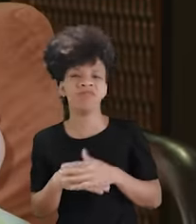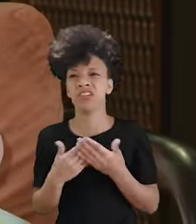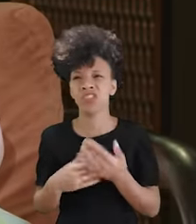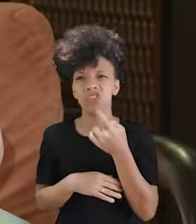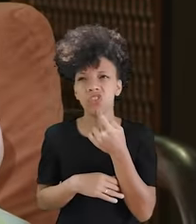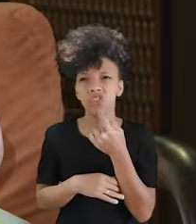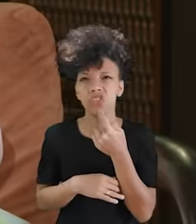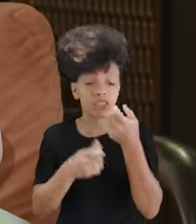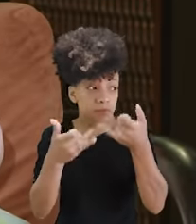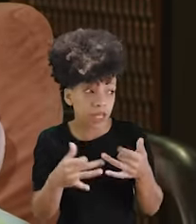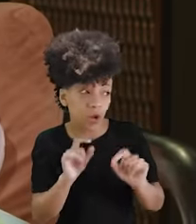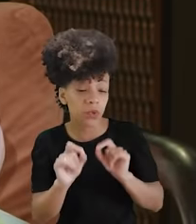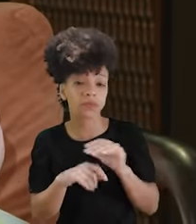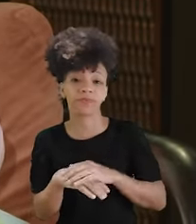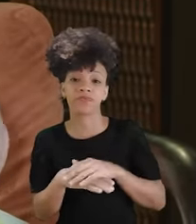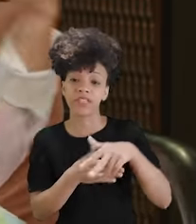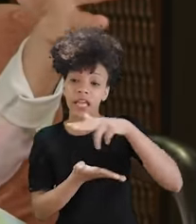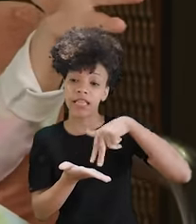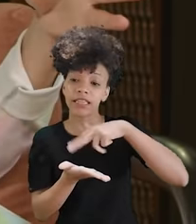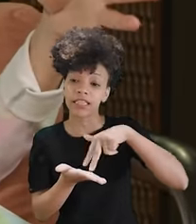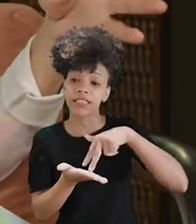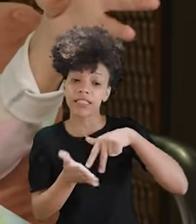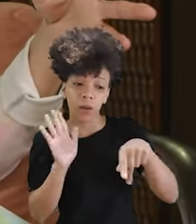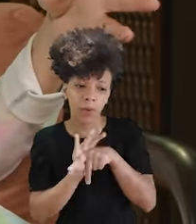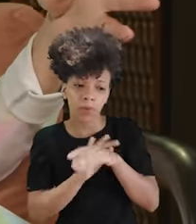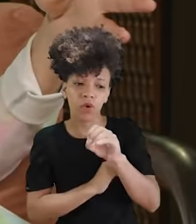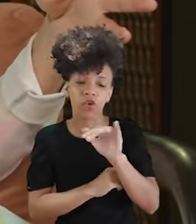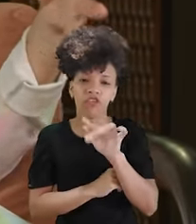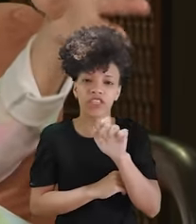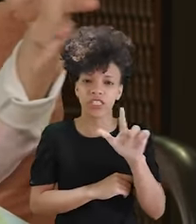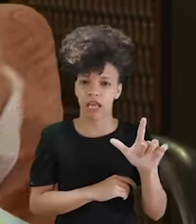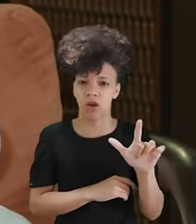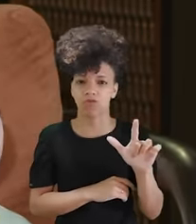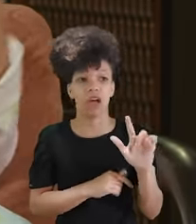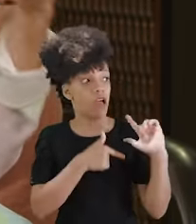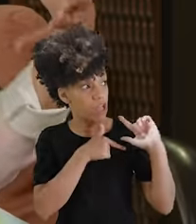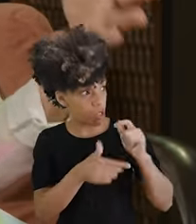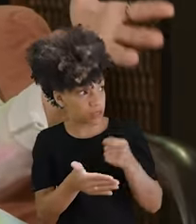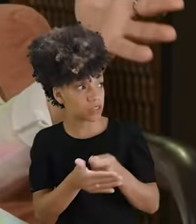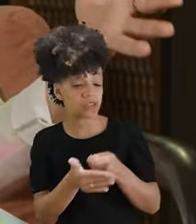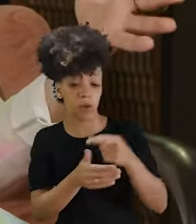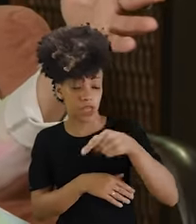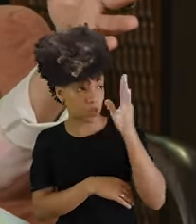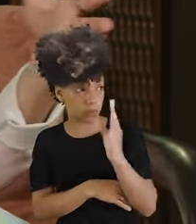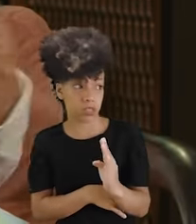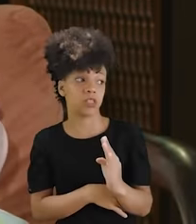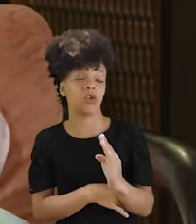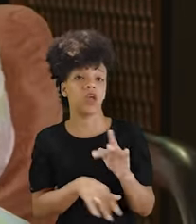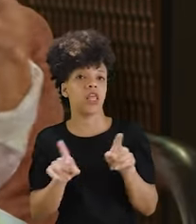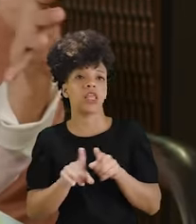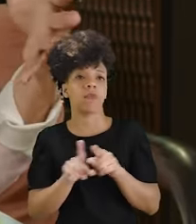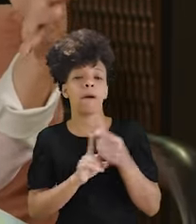legal de de mencionar que é a dança dos oficiais tá se tornou uma tradição aqui no